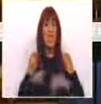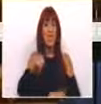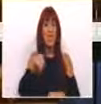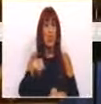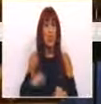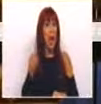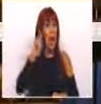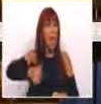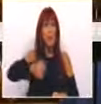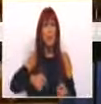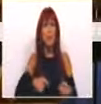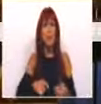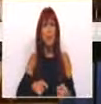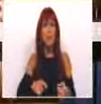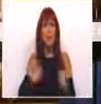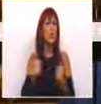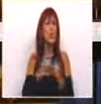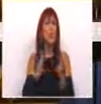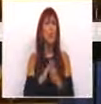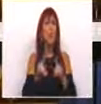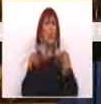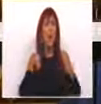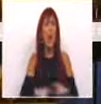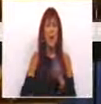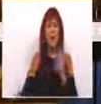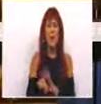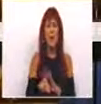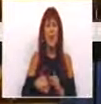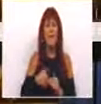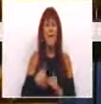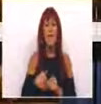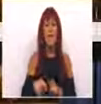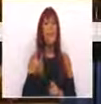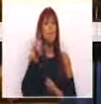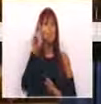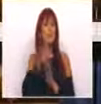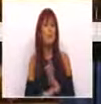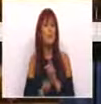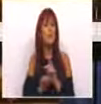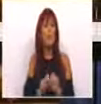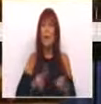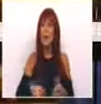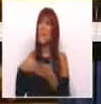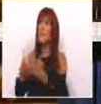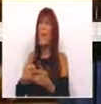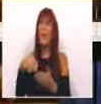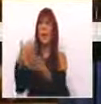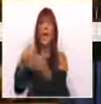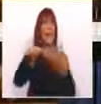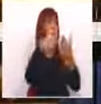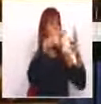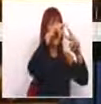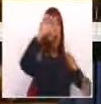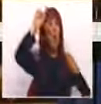É essencial conhecer-se todo o quadro legislativo que vai reger as transferências para os municípios.